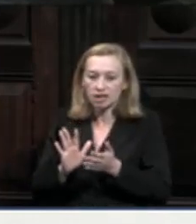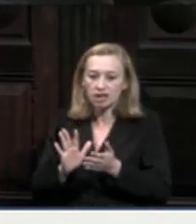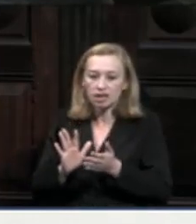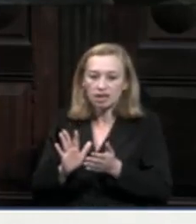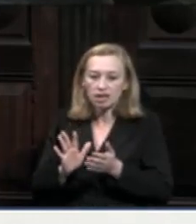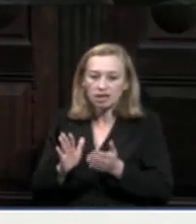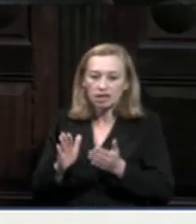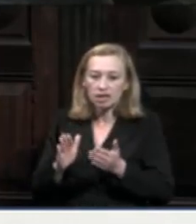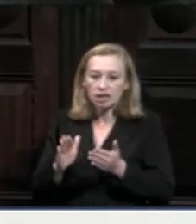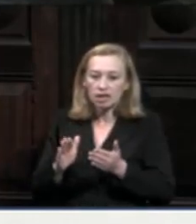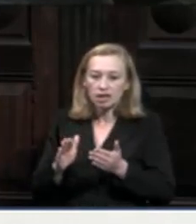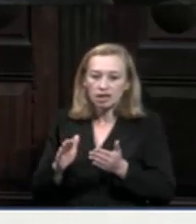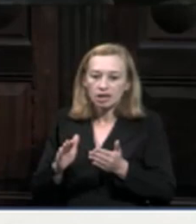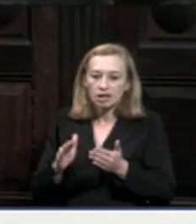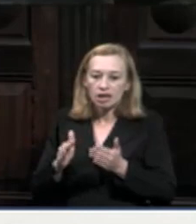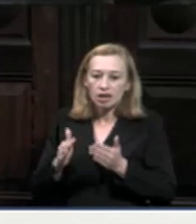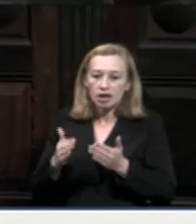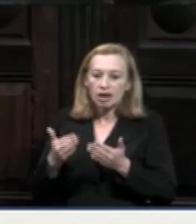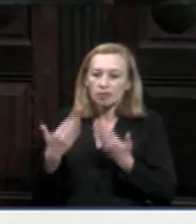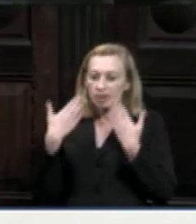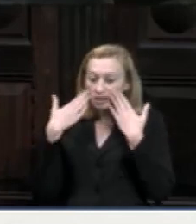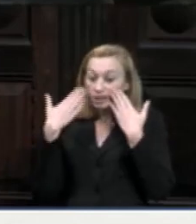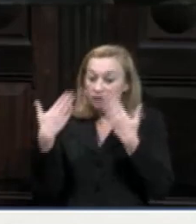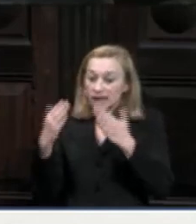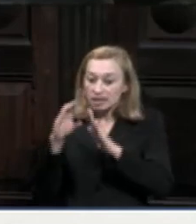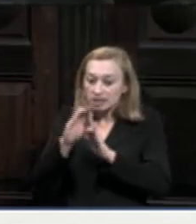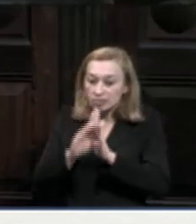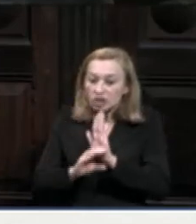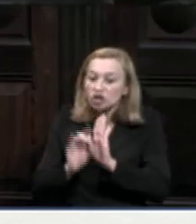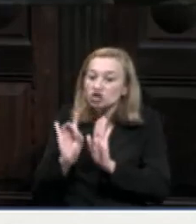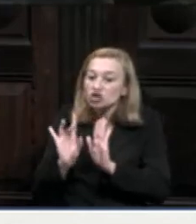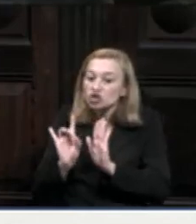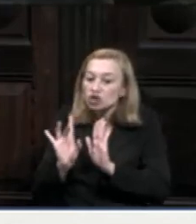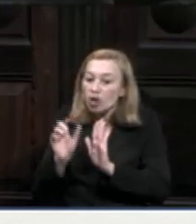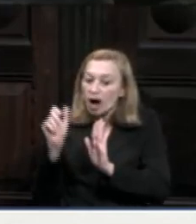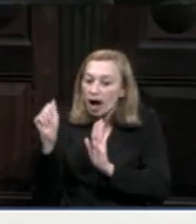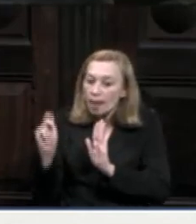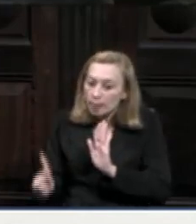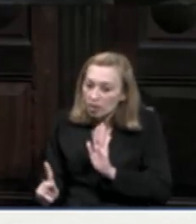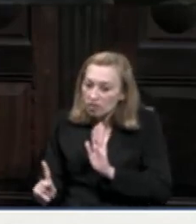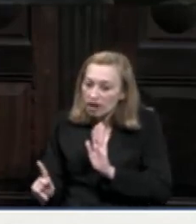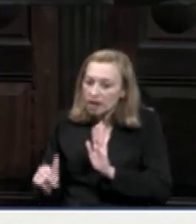a apreciação das emendas, apenas aprová-lo em